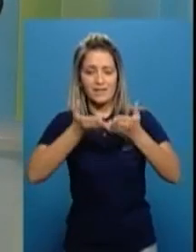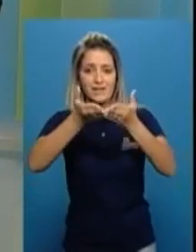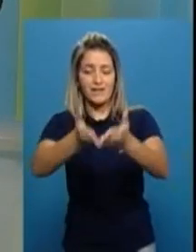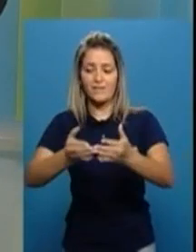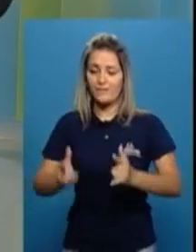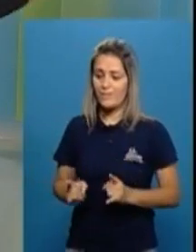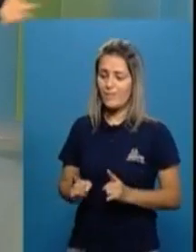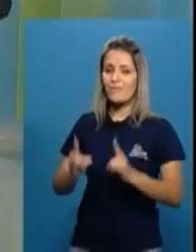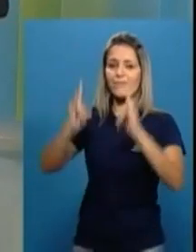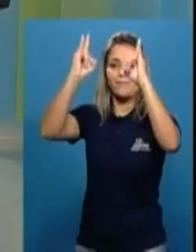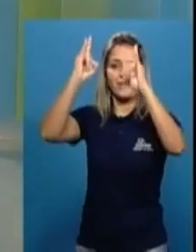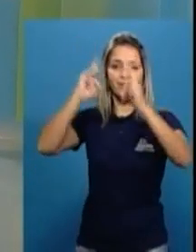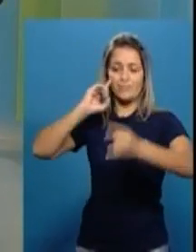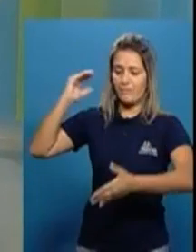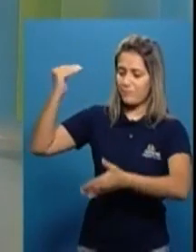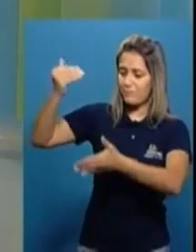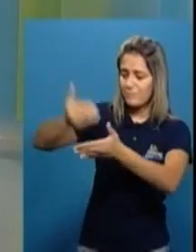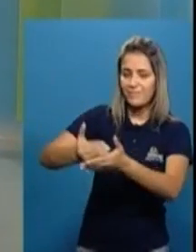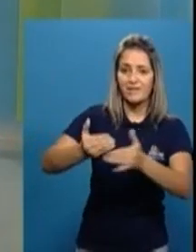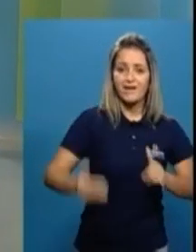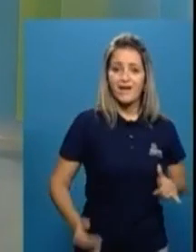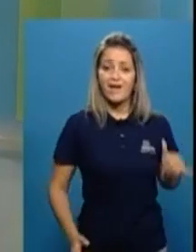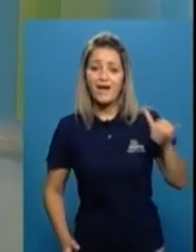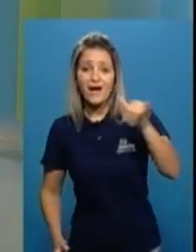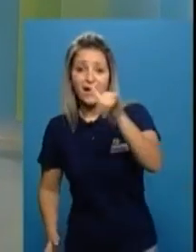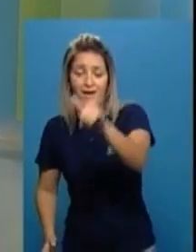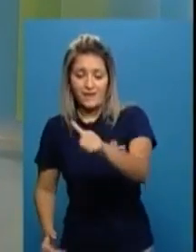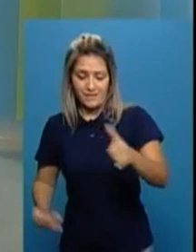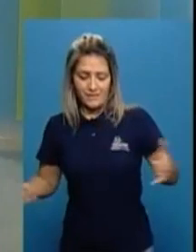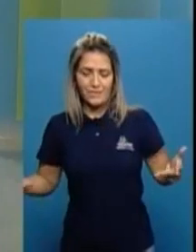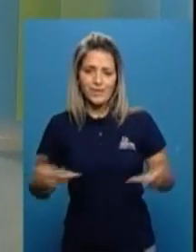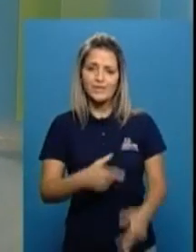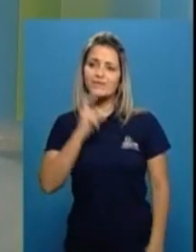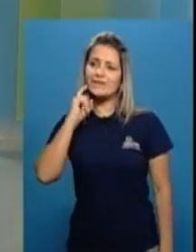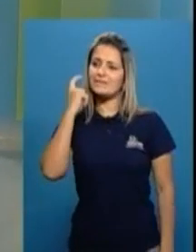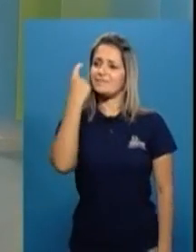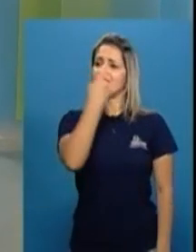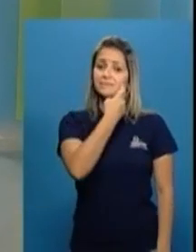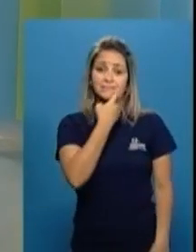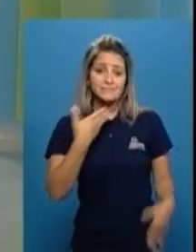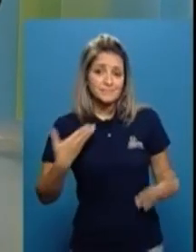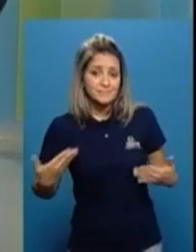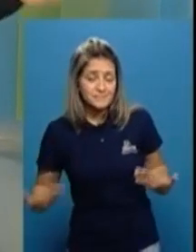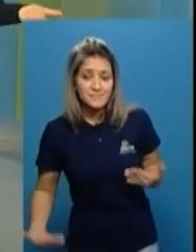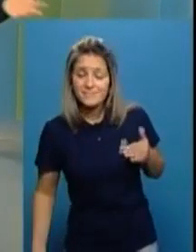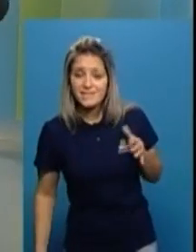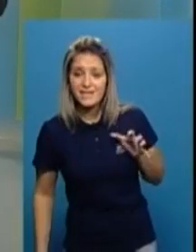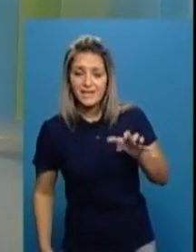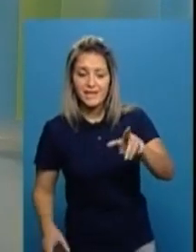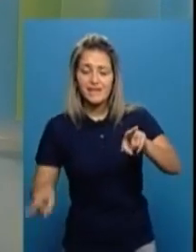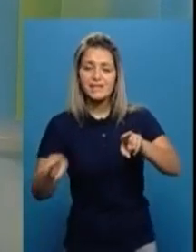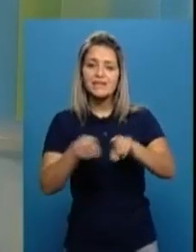prédios, barragens, aviões e cirurgias, tratamentos dentários a nível de serviço, né? E